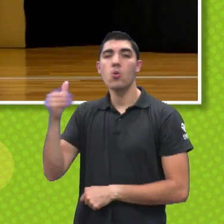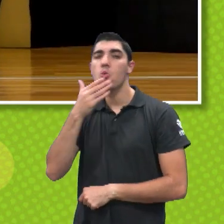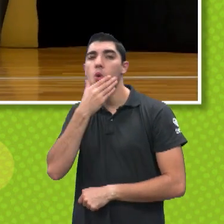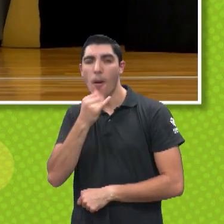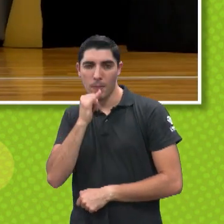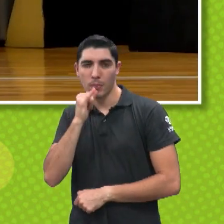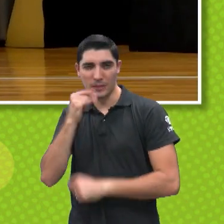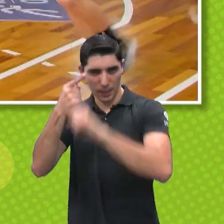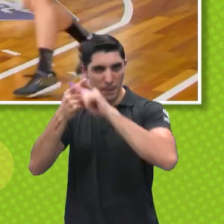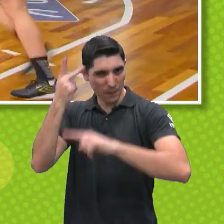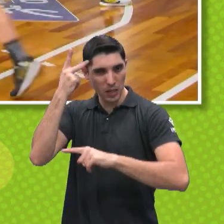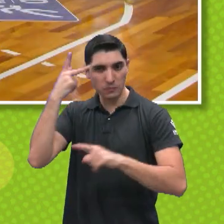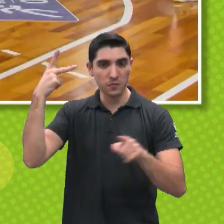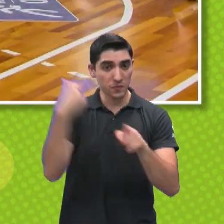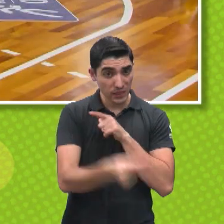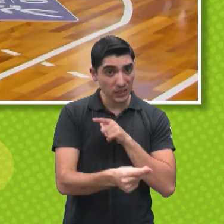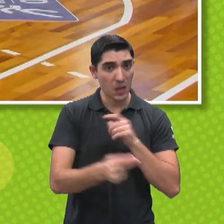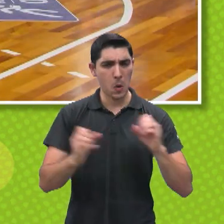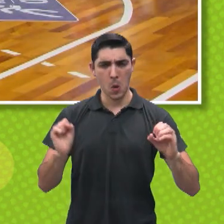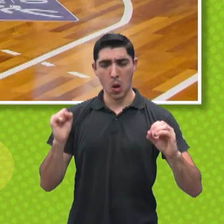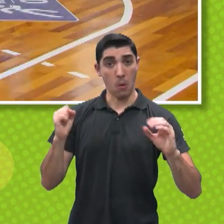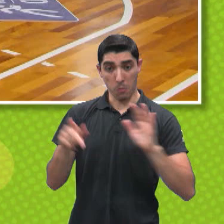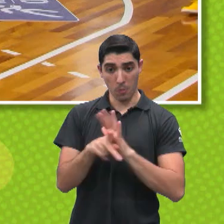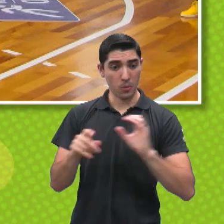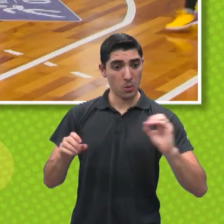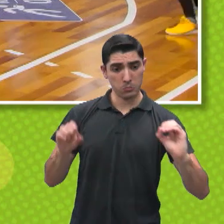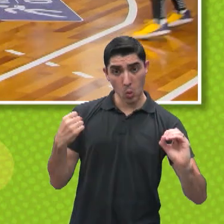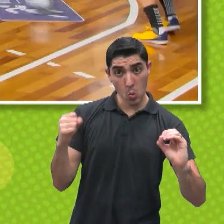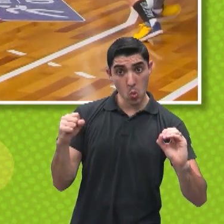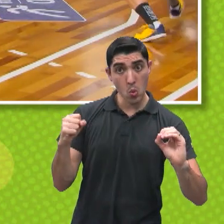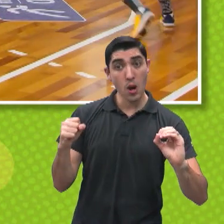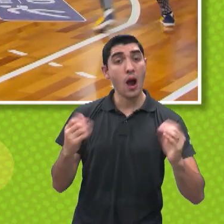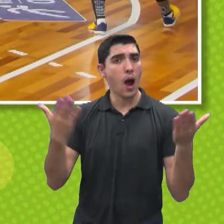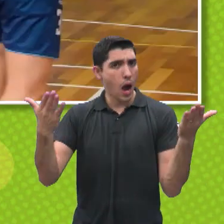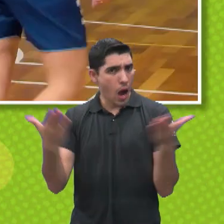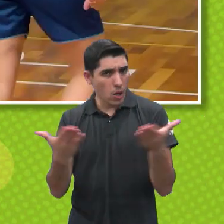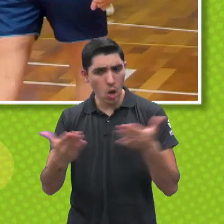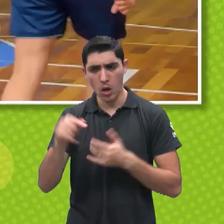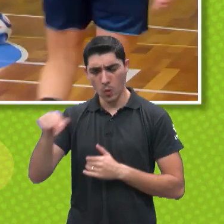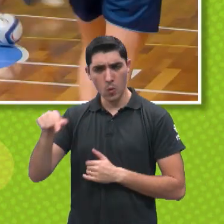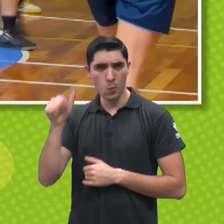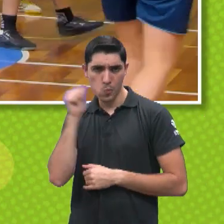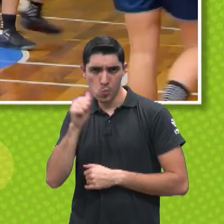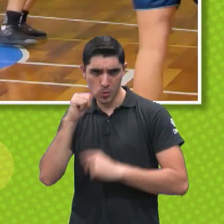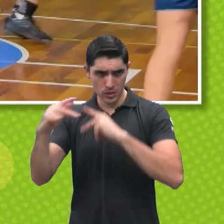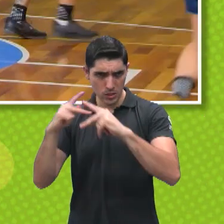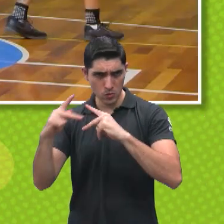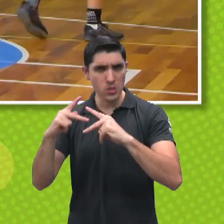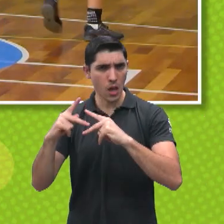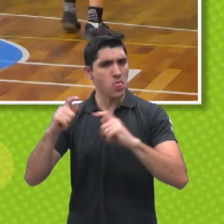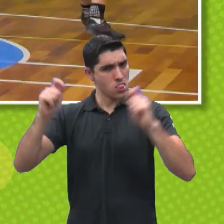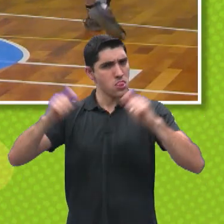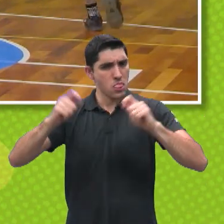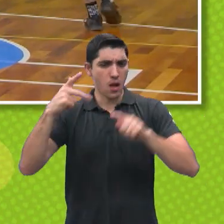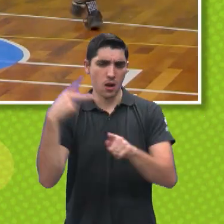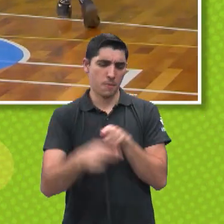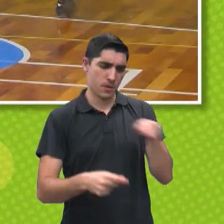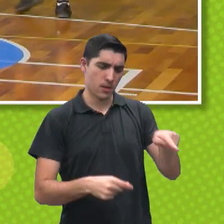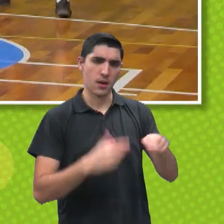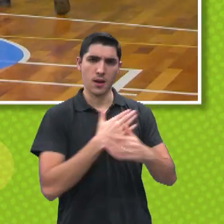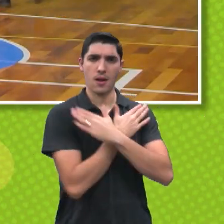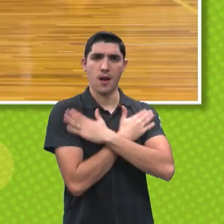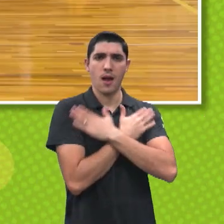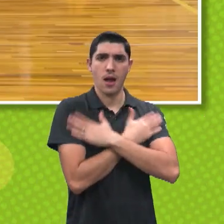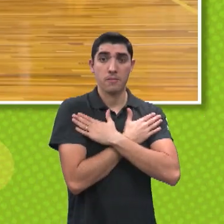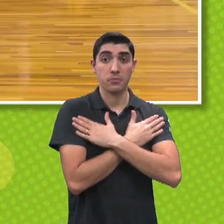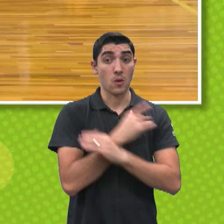na estreia do Campeonato Paulista. O São José feminino tem tudo também para vencer o Campos do Jordão. As meninas que no ano passado, sempre